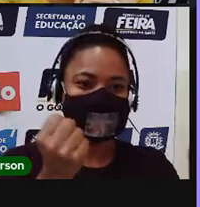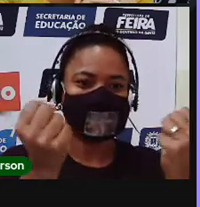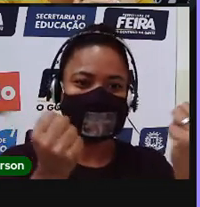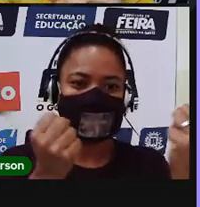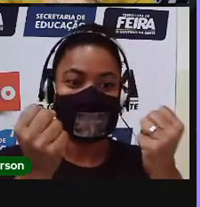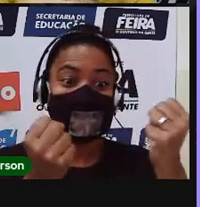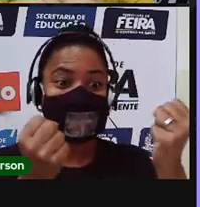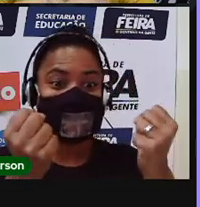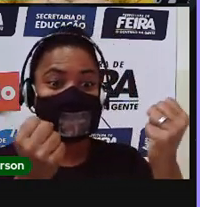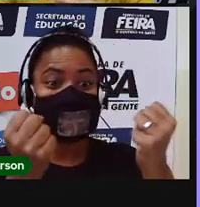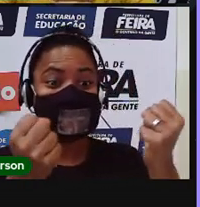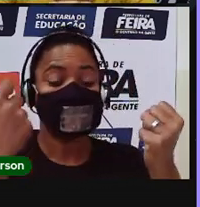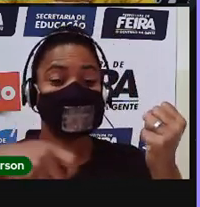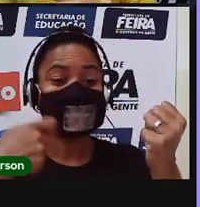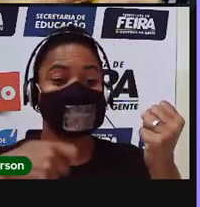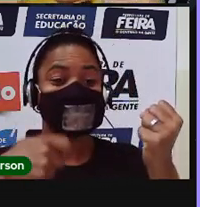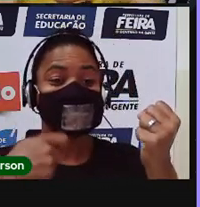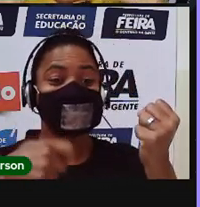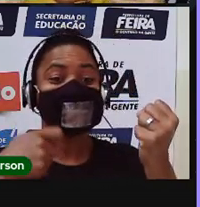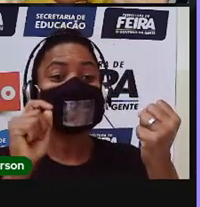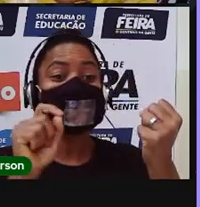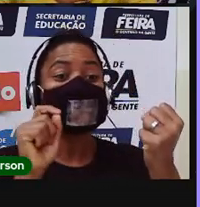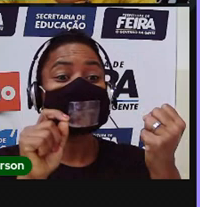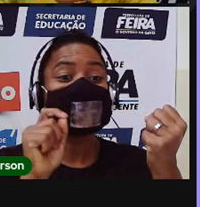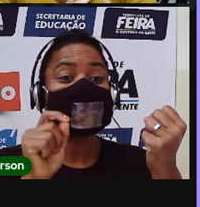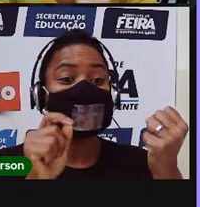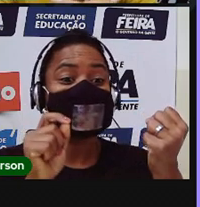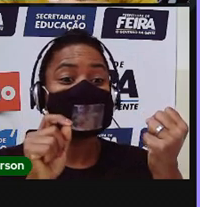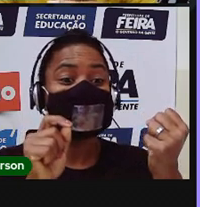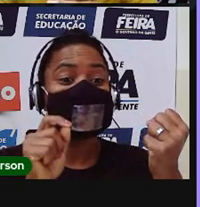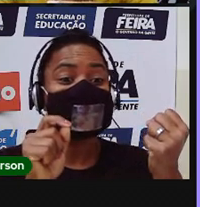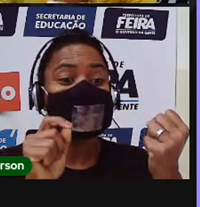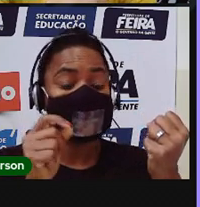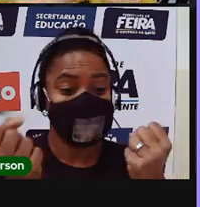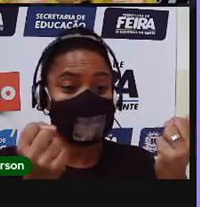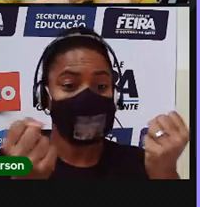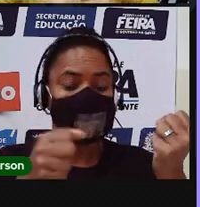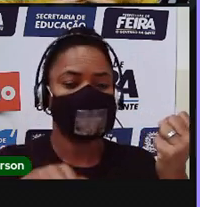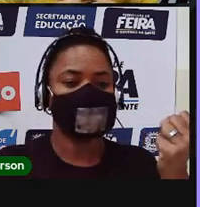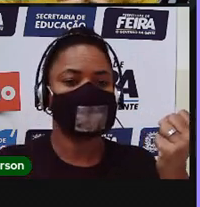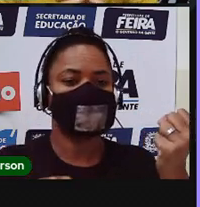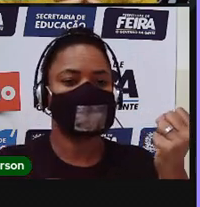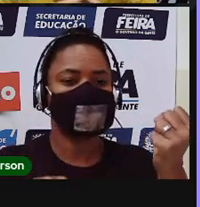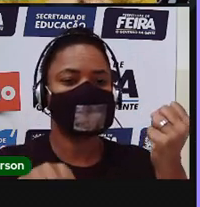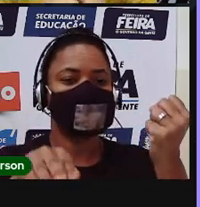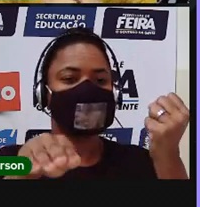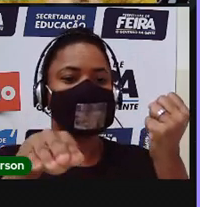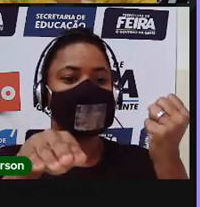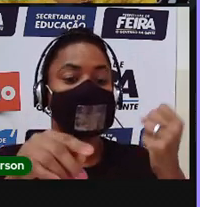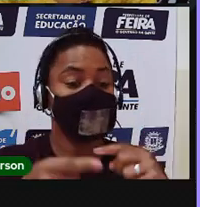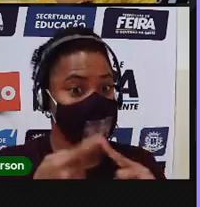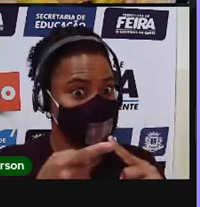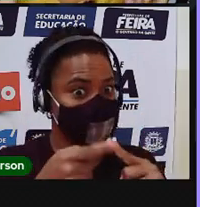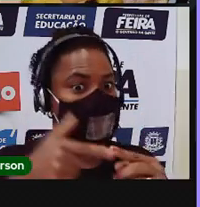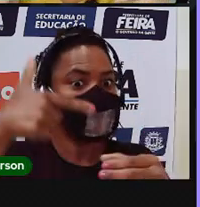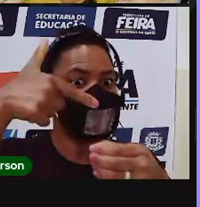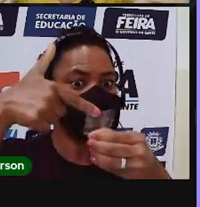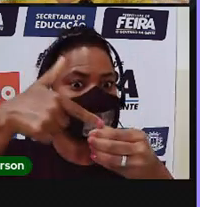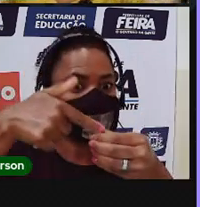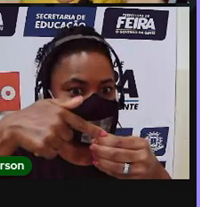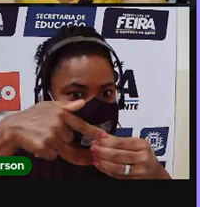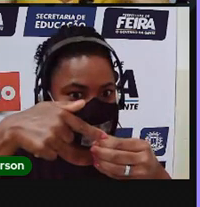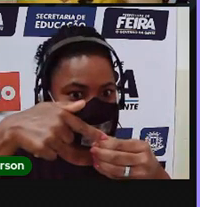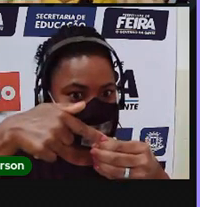para mim. Para o carro funcionar, do que é que ele precisa? Do combustível, né? Então, qual